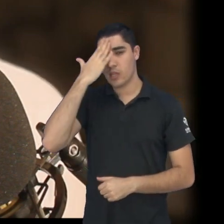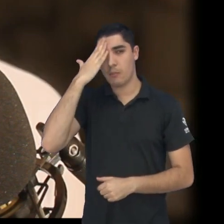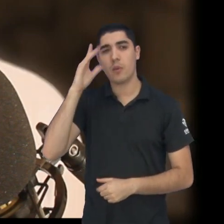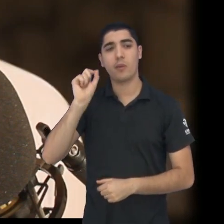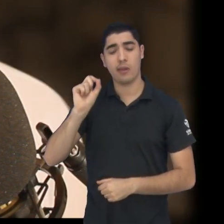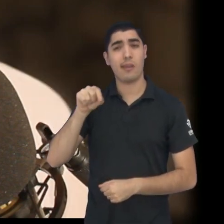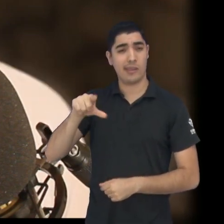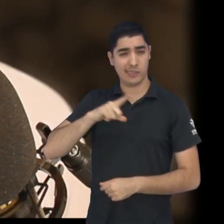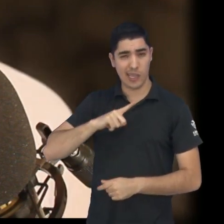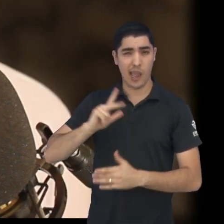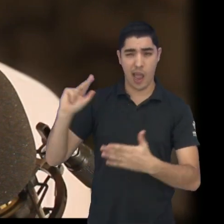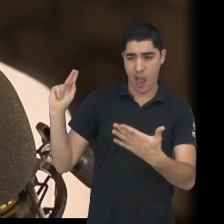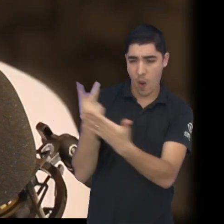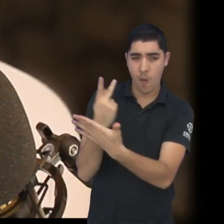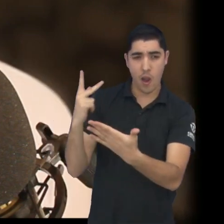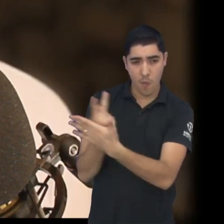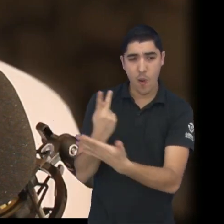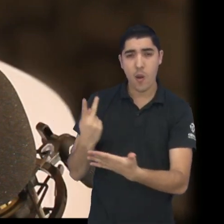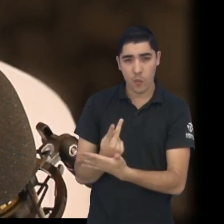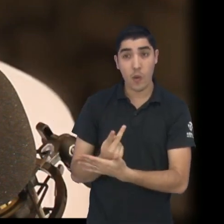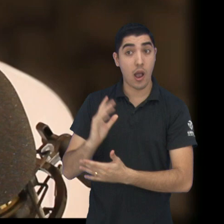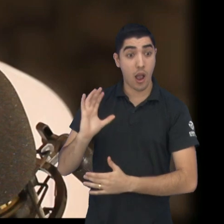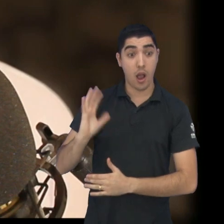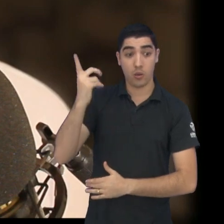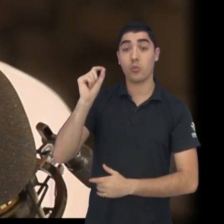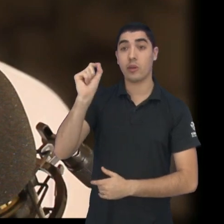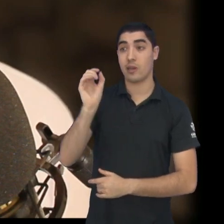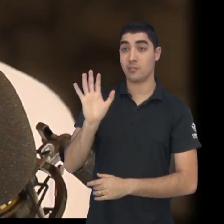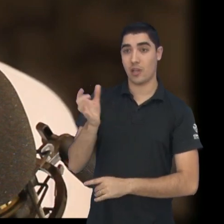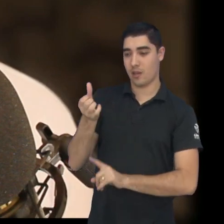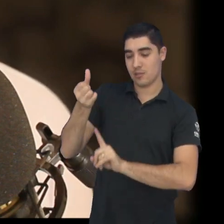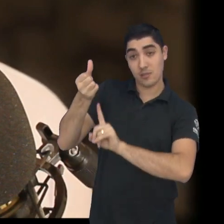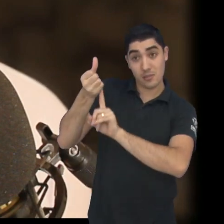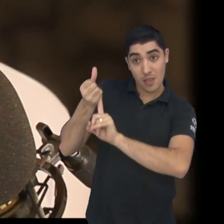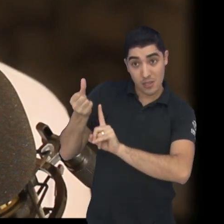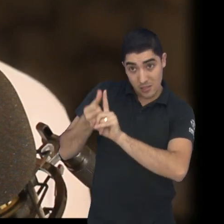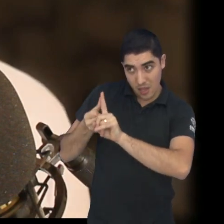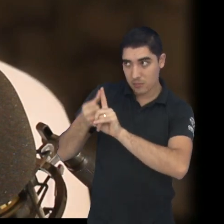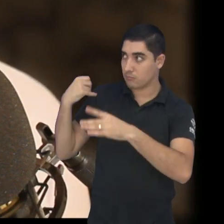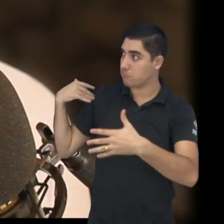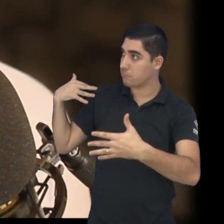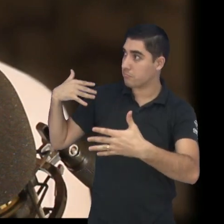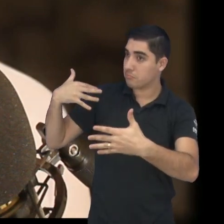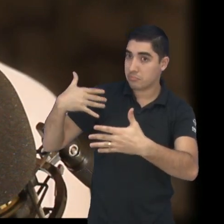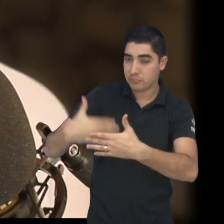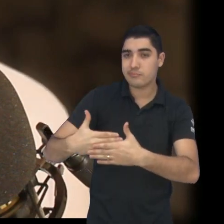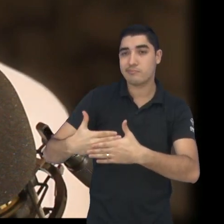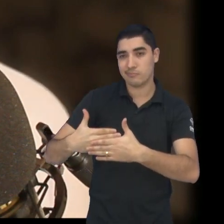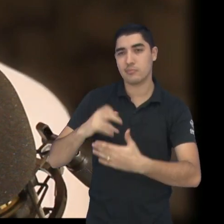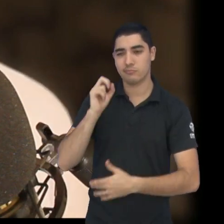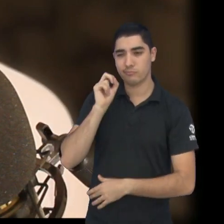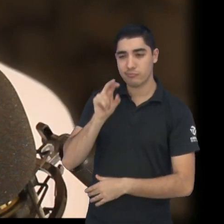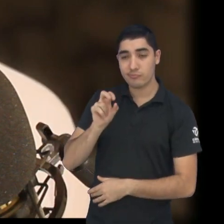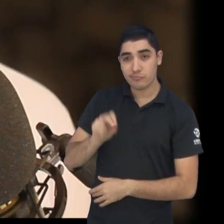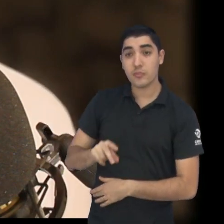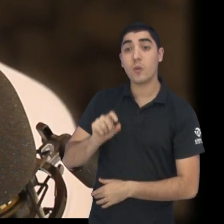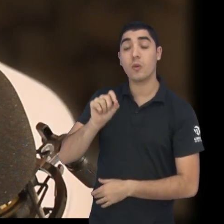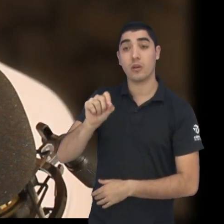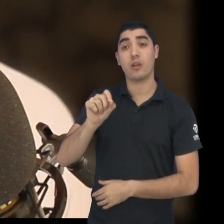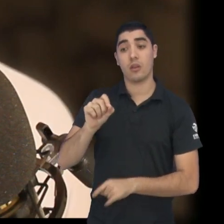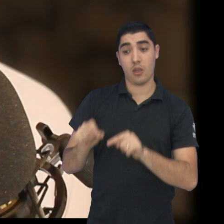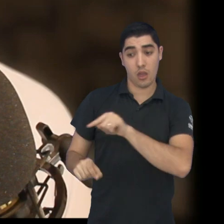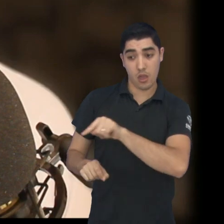incidentes tecnológicos que aconteceram nos últimos 6 meses, no último ano da escola. É muito comum crianças